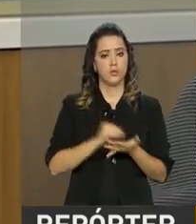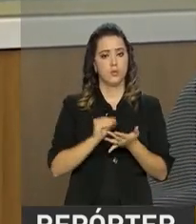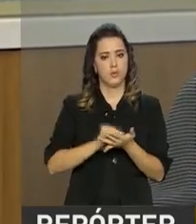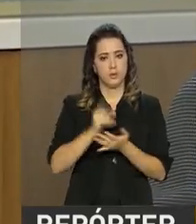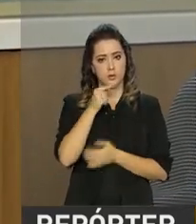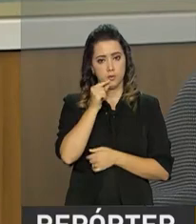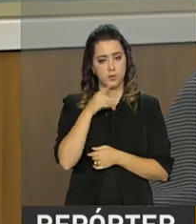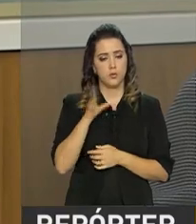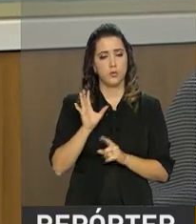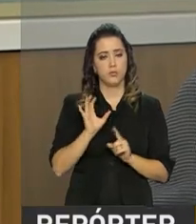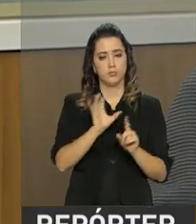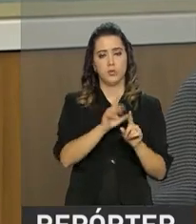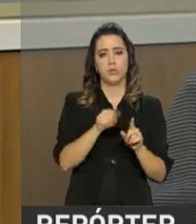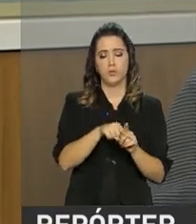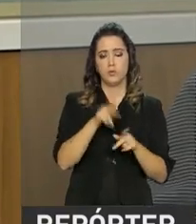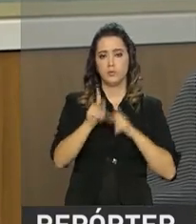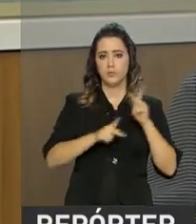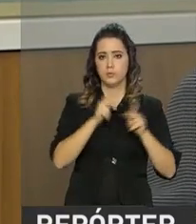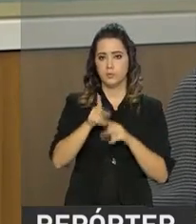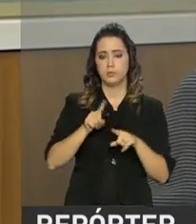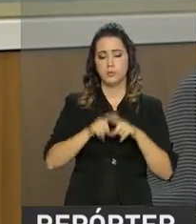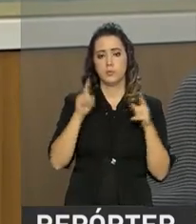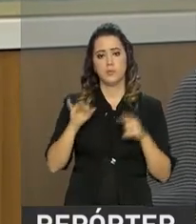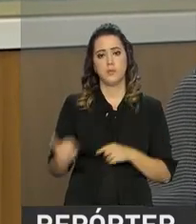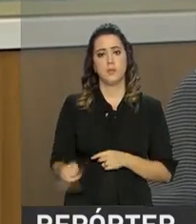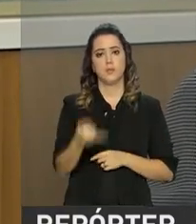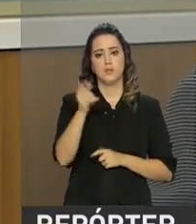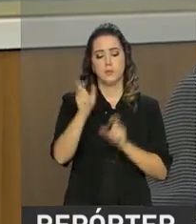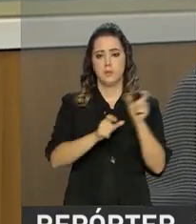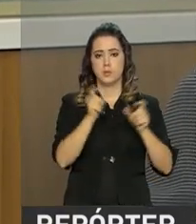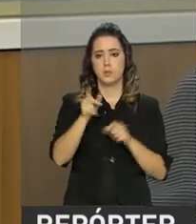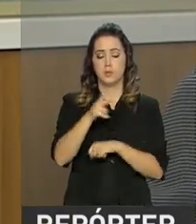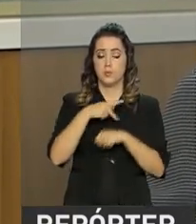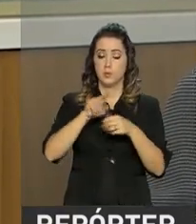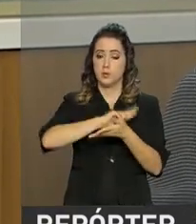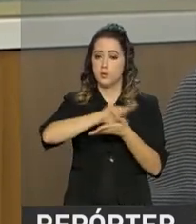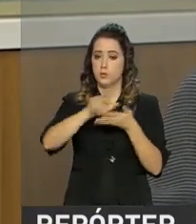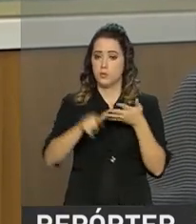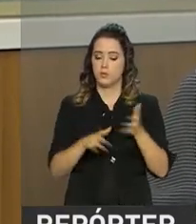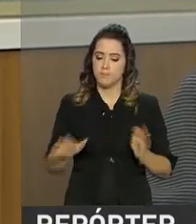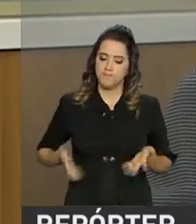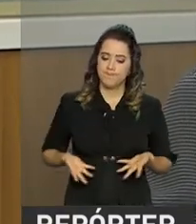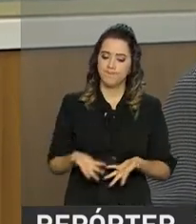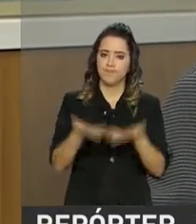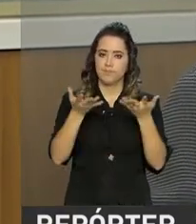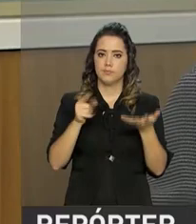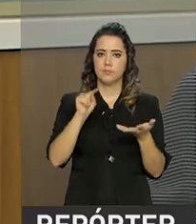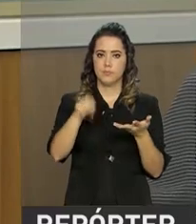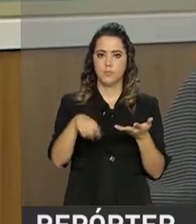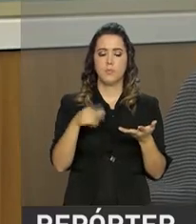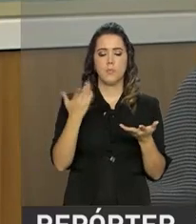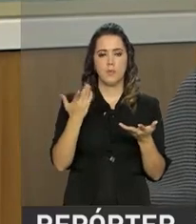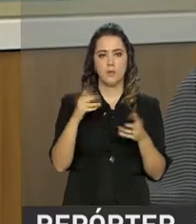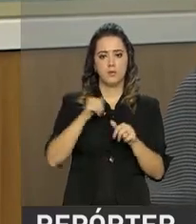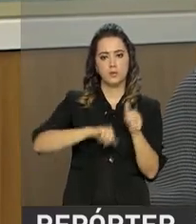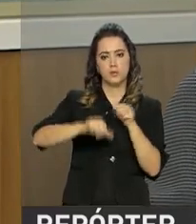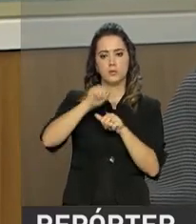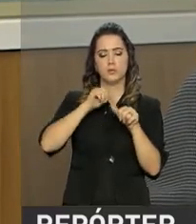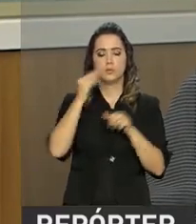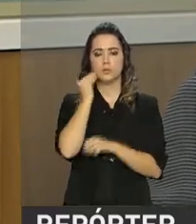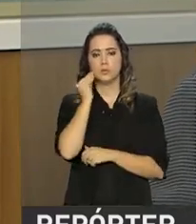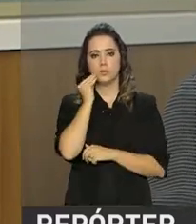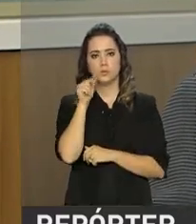sensibilizou a população vai ser uma oportunidade de trazer pessoas de outros países e provocar um pouco essa essa troca de